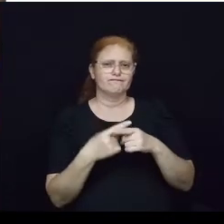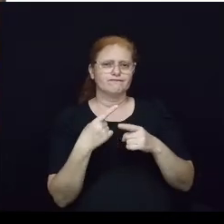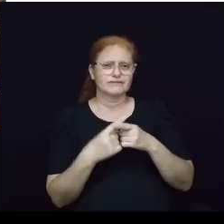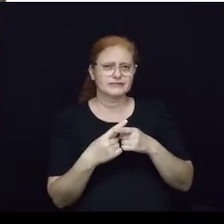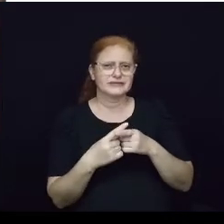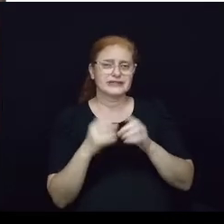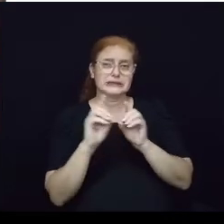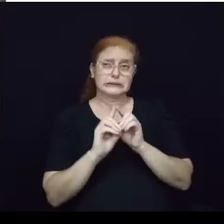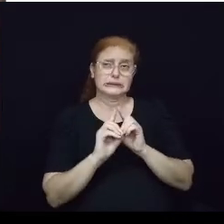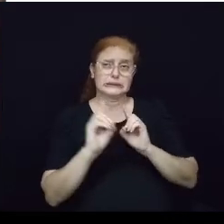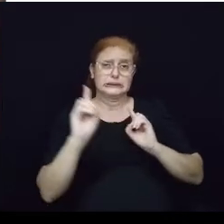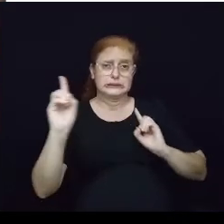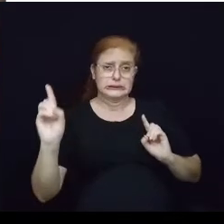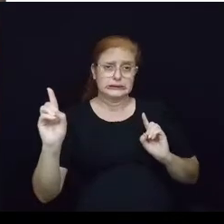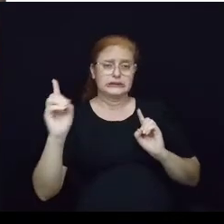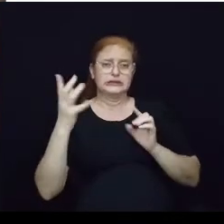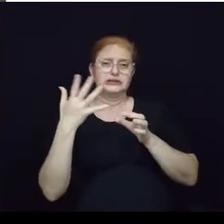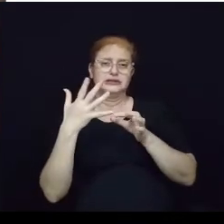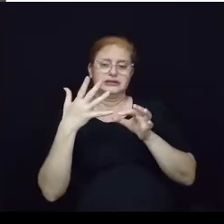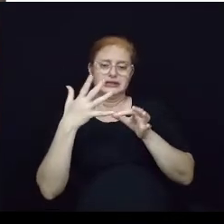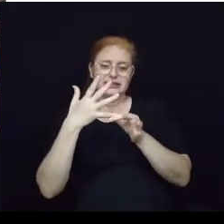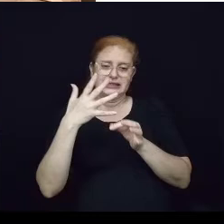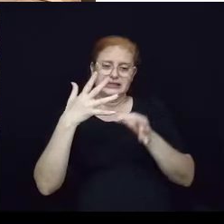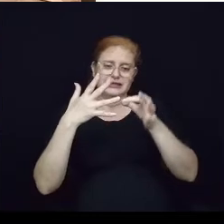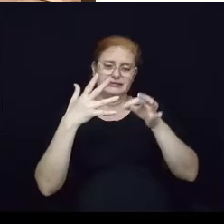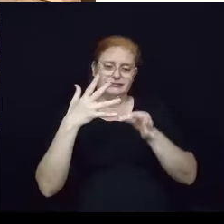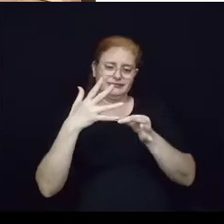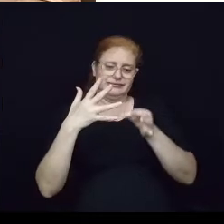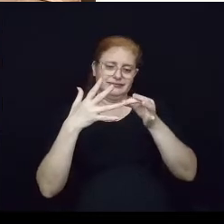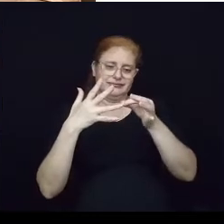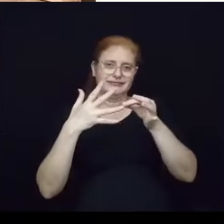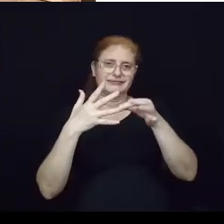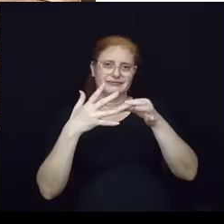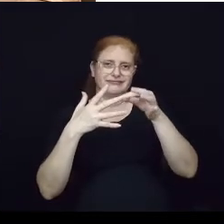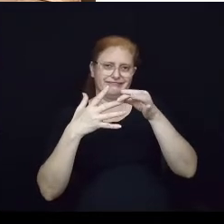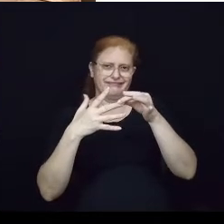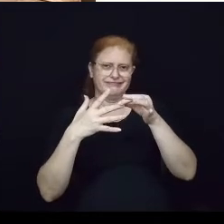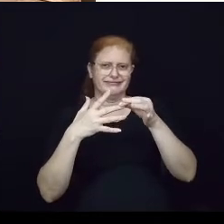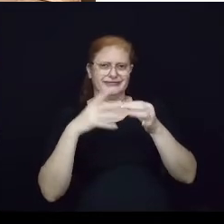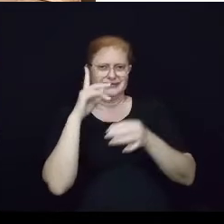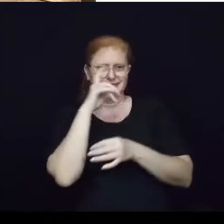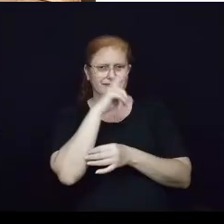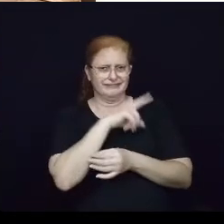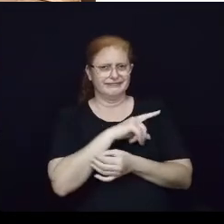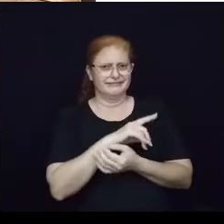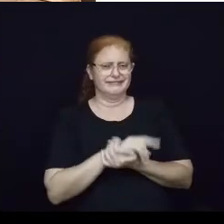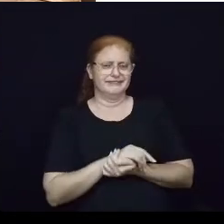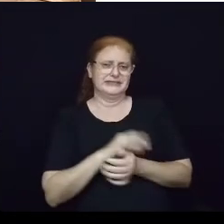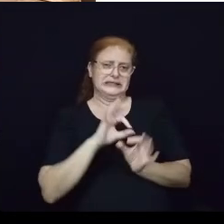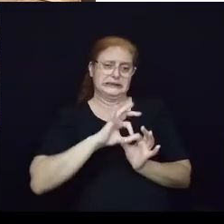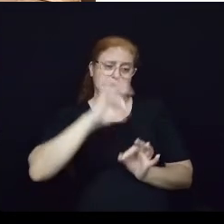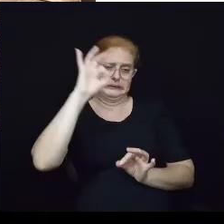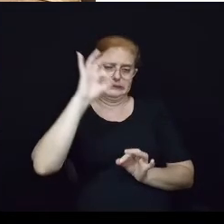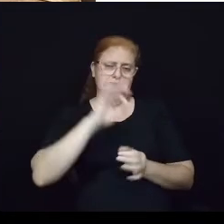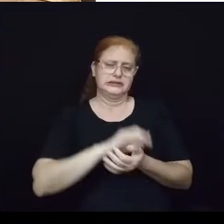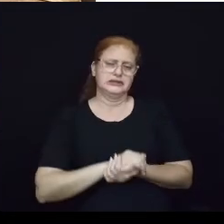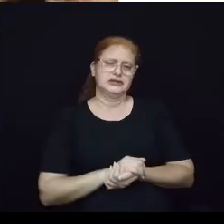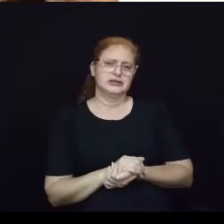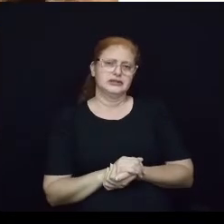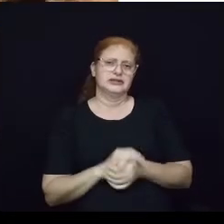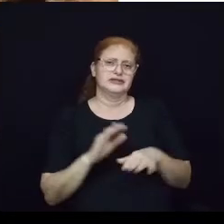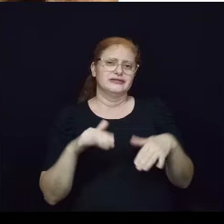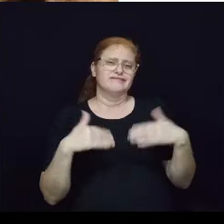Porque a distância entre uma ponta de galho e outra é bem, assim, técnico, né?